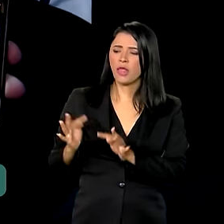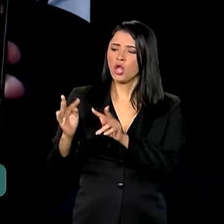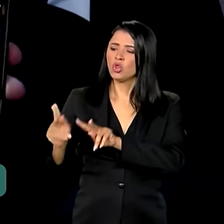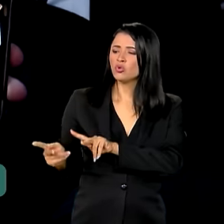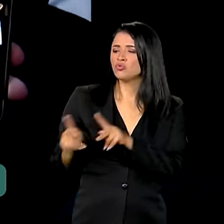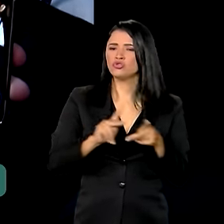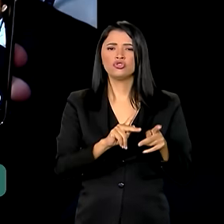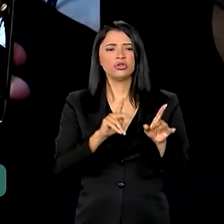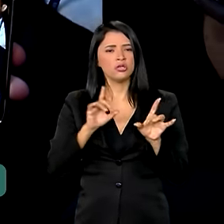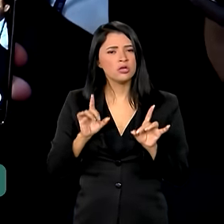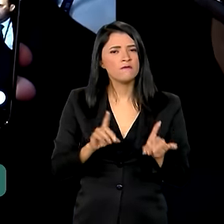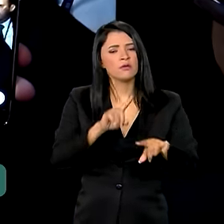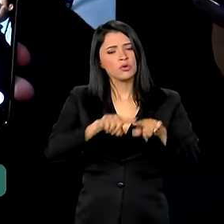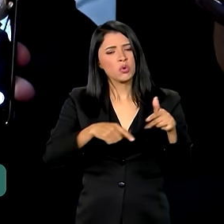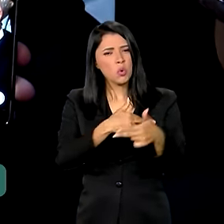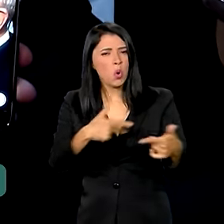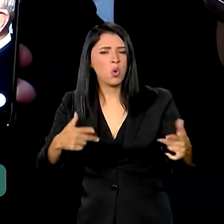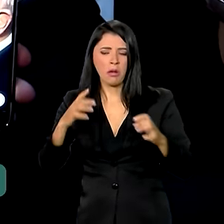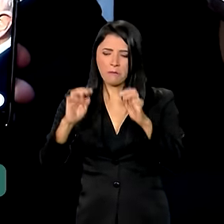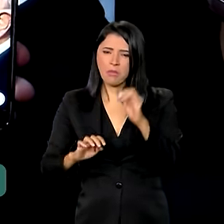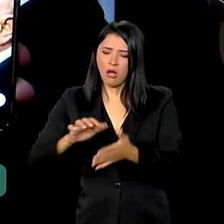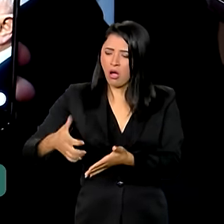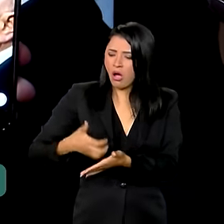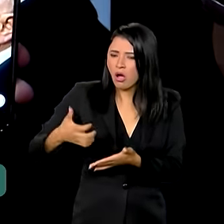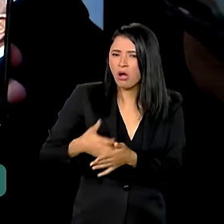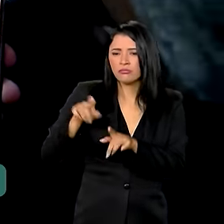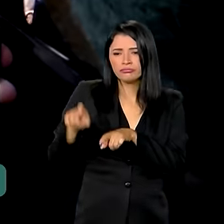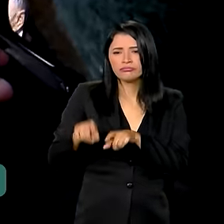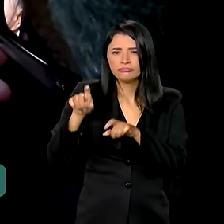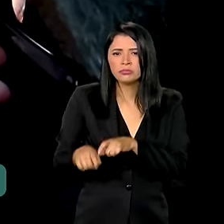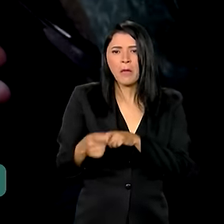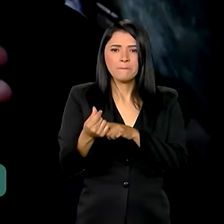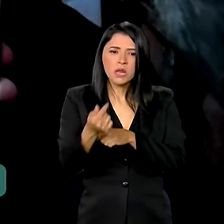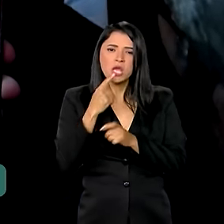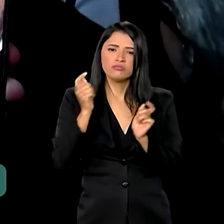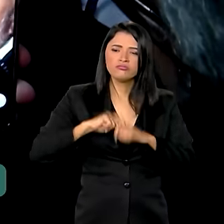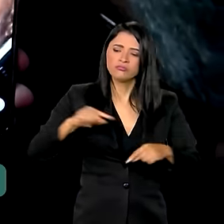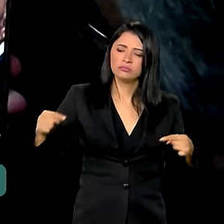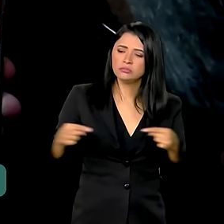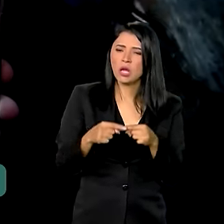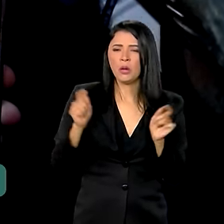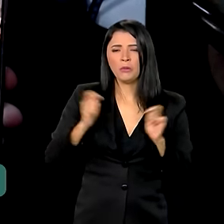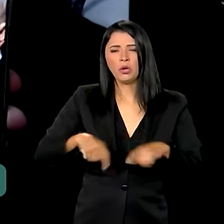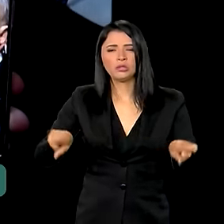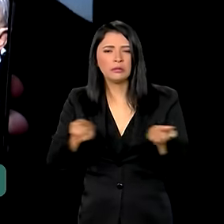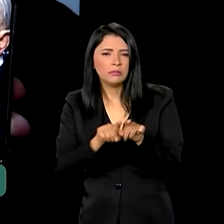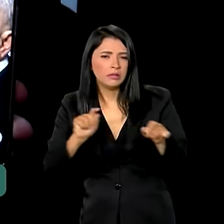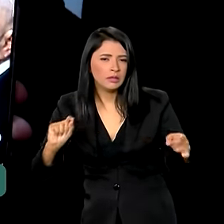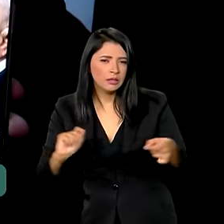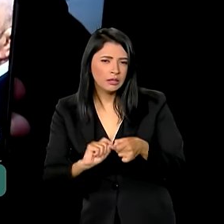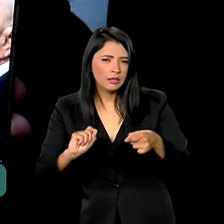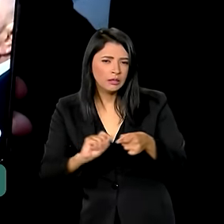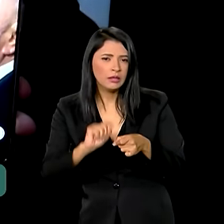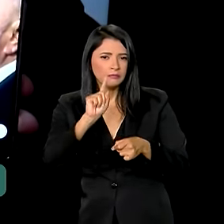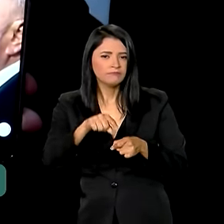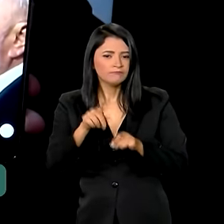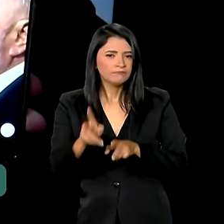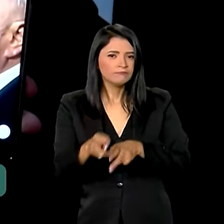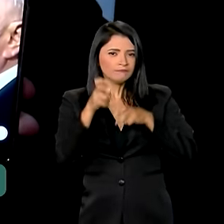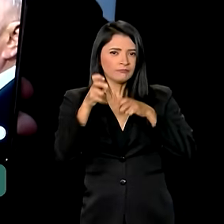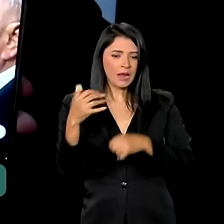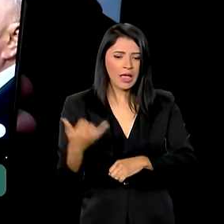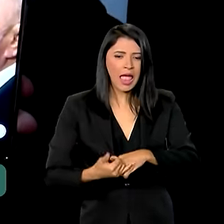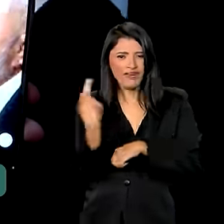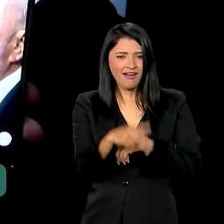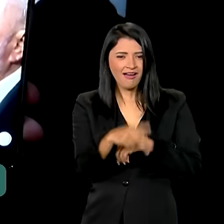pode vendendo implementos e máquinas agrícolas a preços mais compatíveis. A gente pode fazer com que haja exploração de